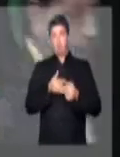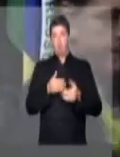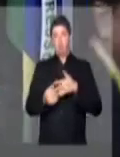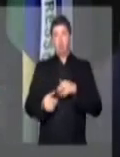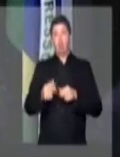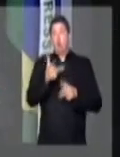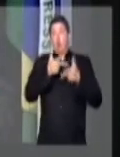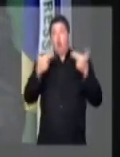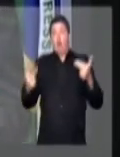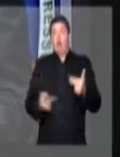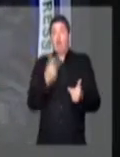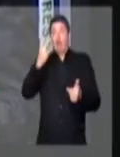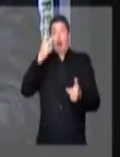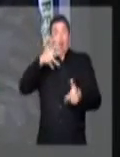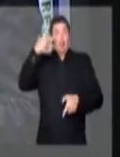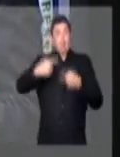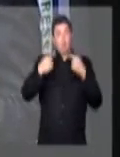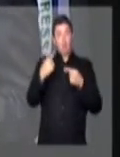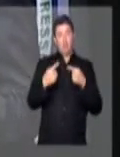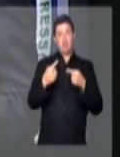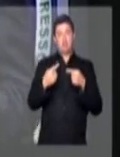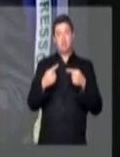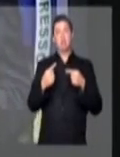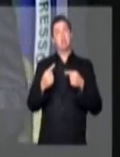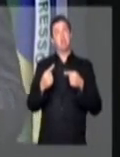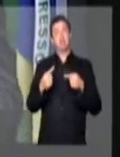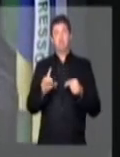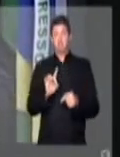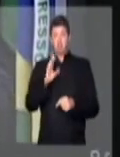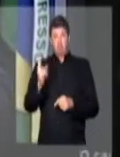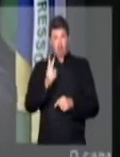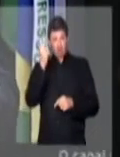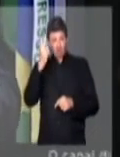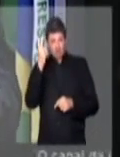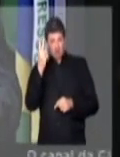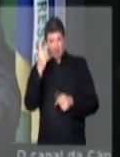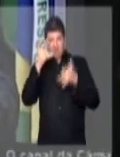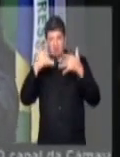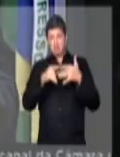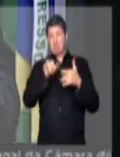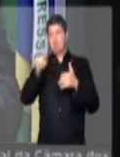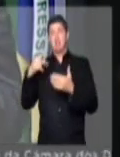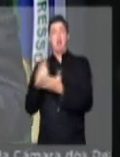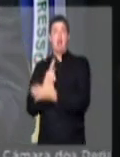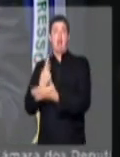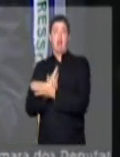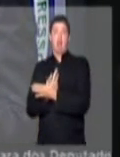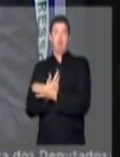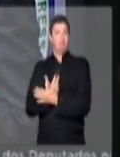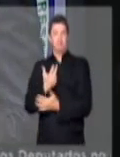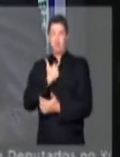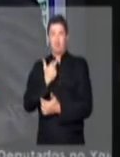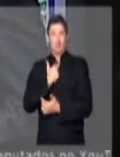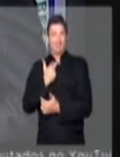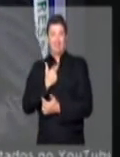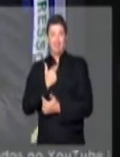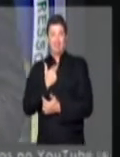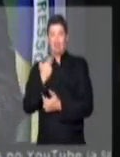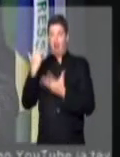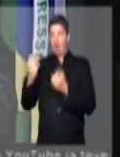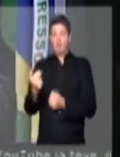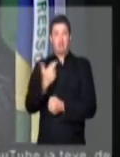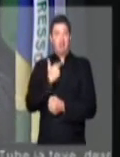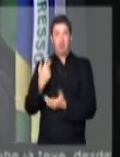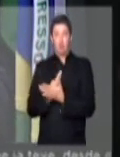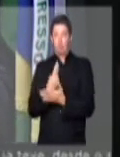as virtudes na política, elas por si só não podem justificar os erros inaceitáveis que neste caso